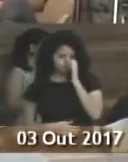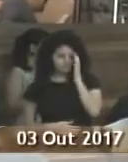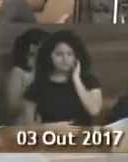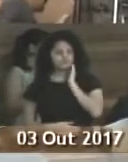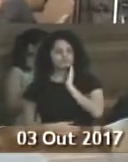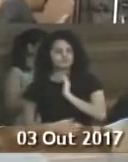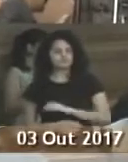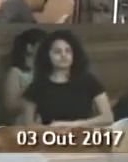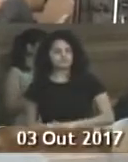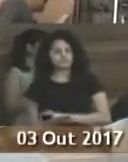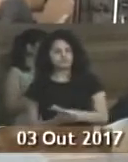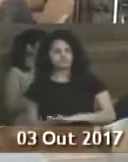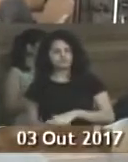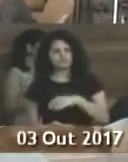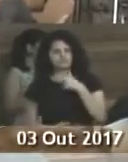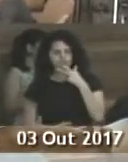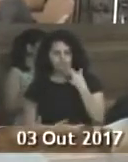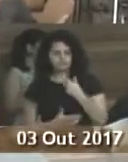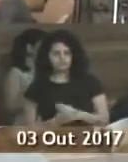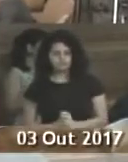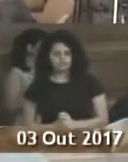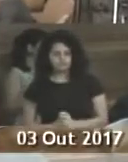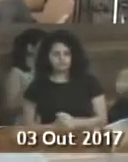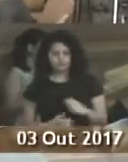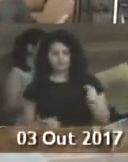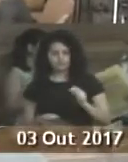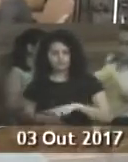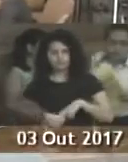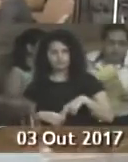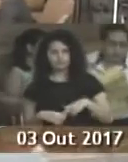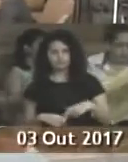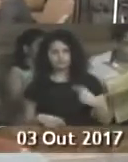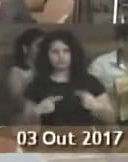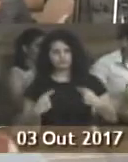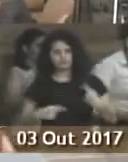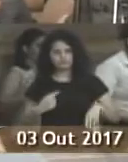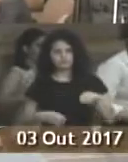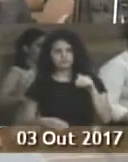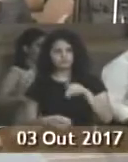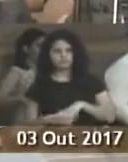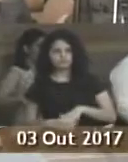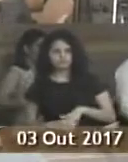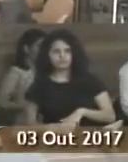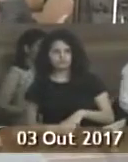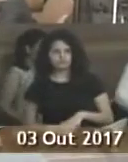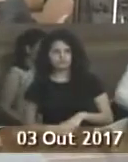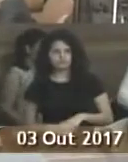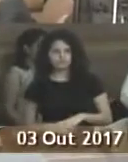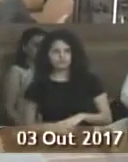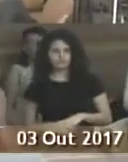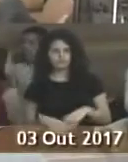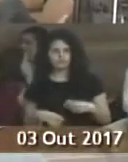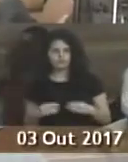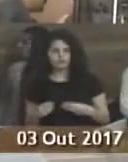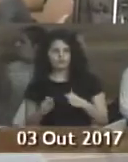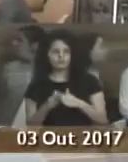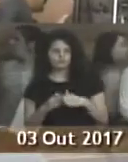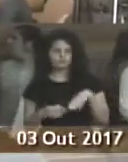Não havendo mais oradoras pelo expediente, colocarei em discussão e votação os requerimentos verbais que solicitaram regime de